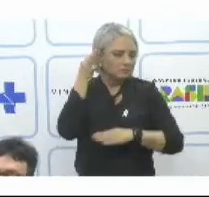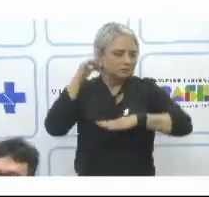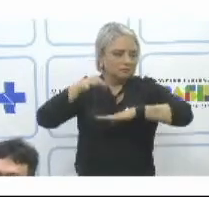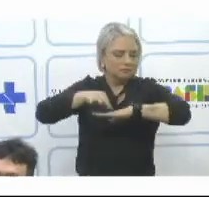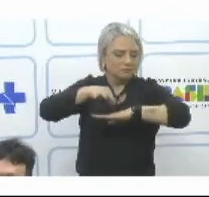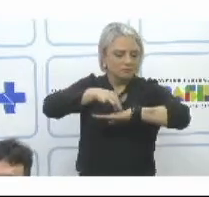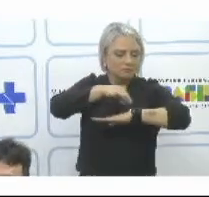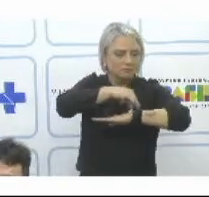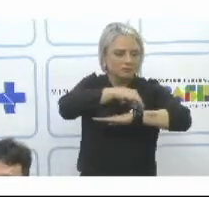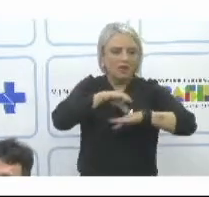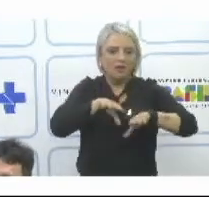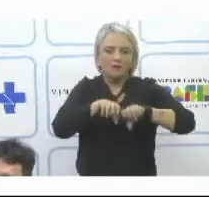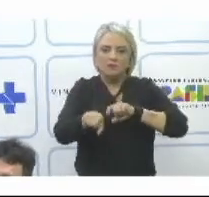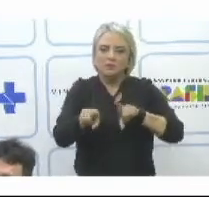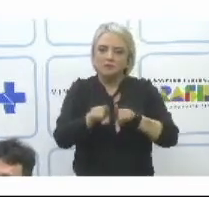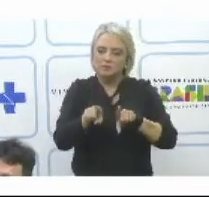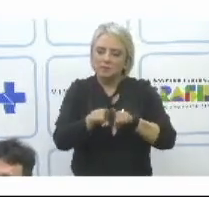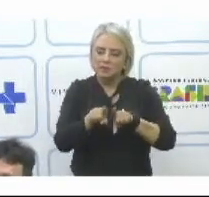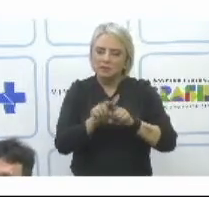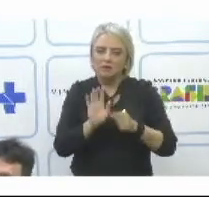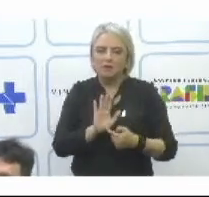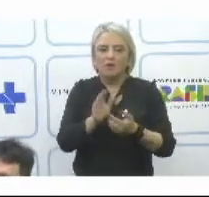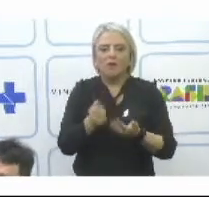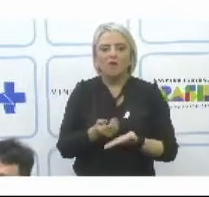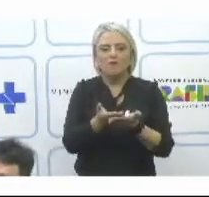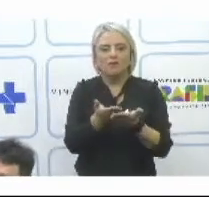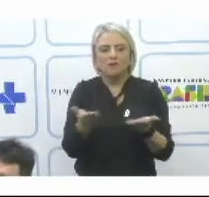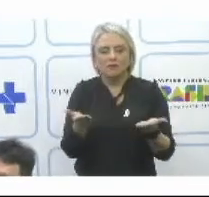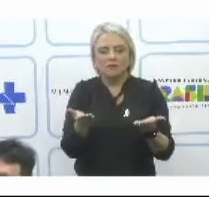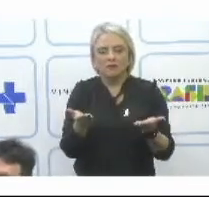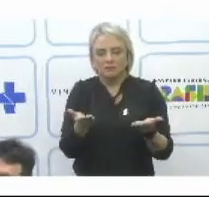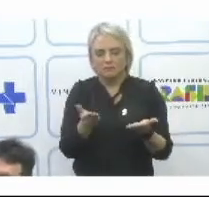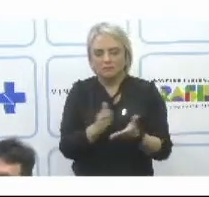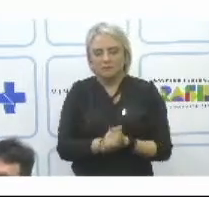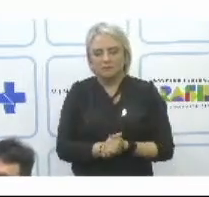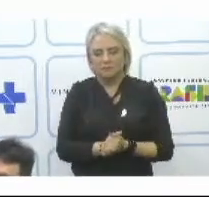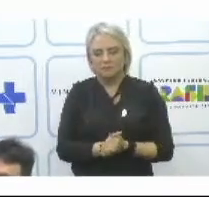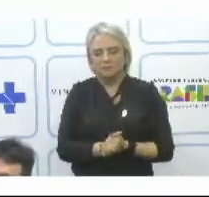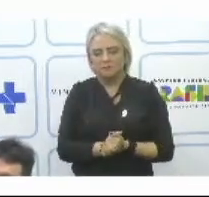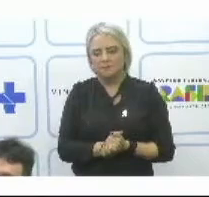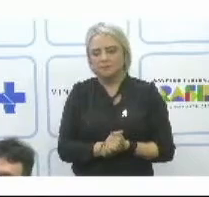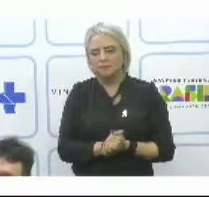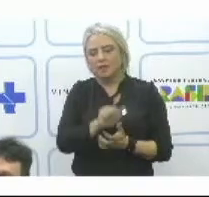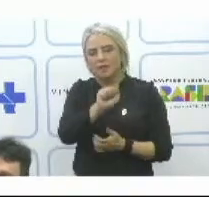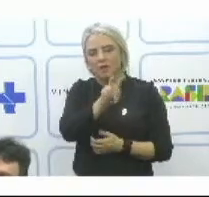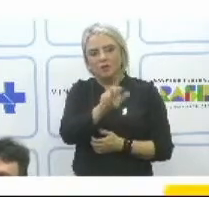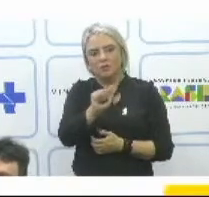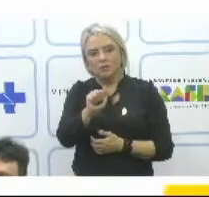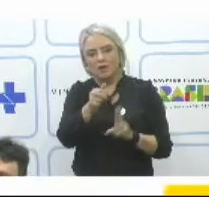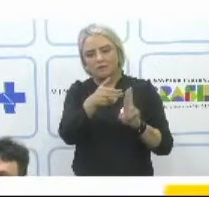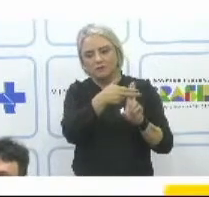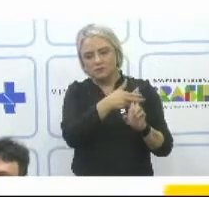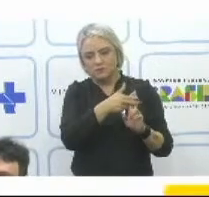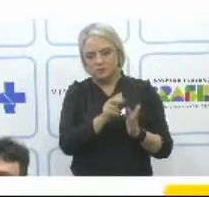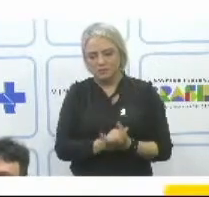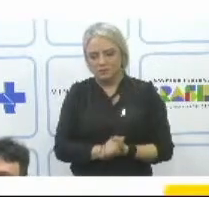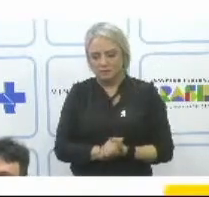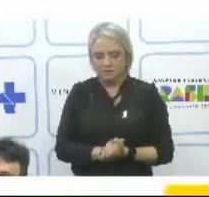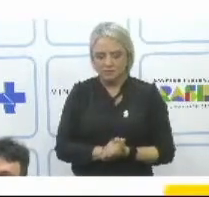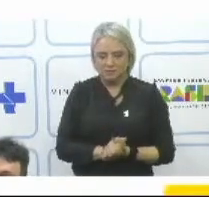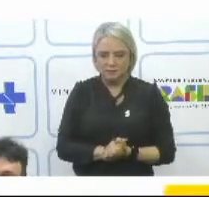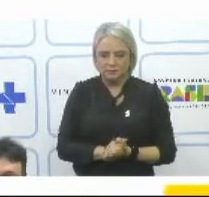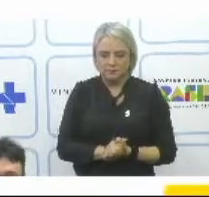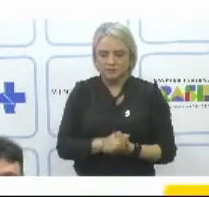acupuntura, e as formações também que a gente tem colocado, né, à disposição no AvaSUS, que eu vou falar daqui a pouco.